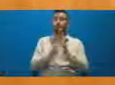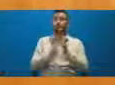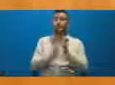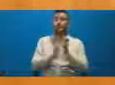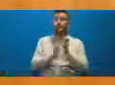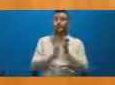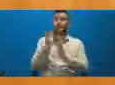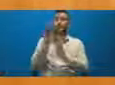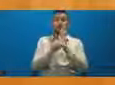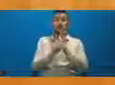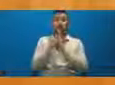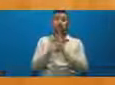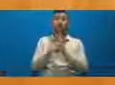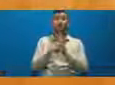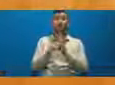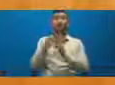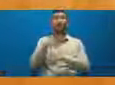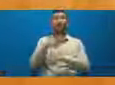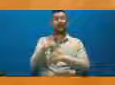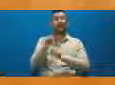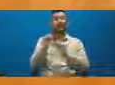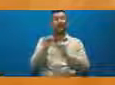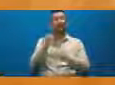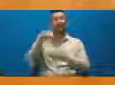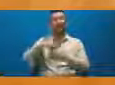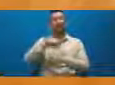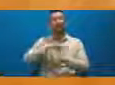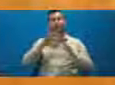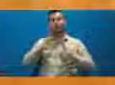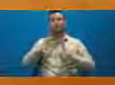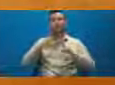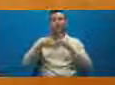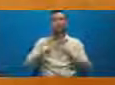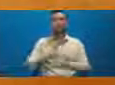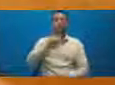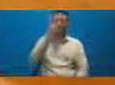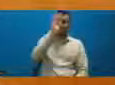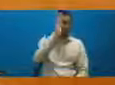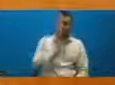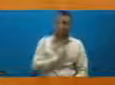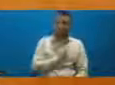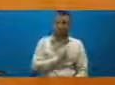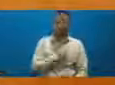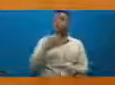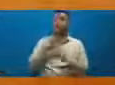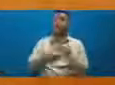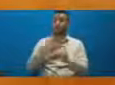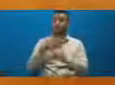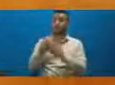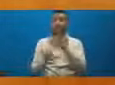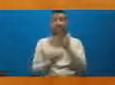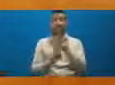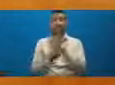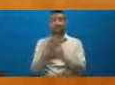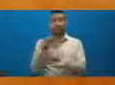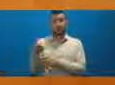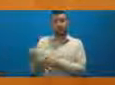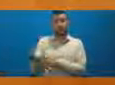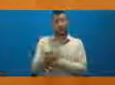capaz de incluir todas as brasileiras e todos os brasileiros o processo de construção desse novo